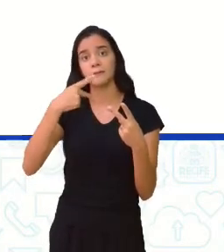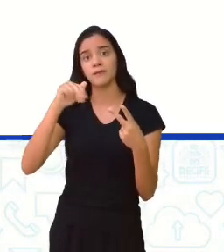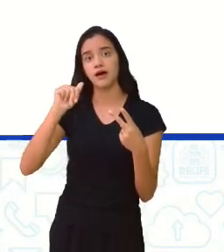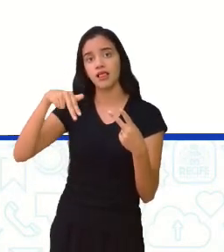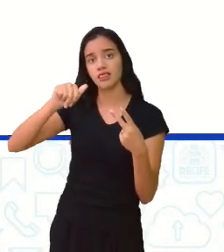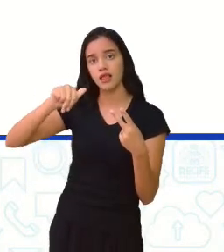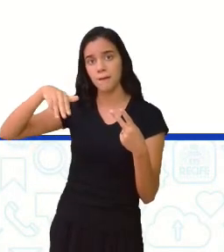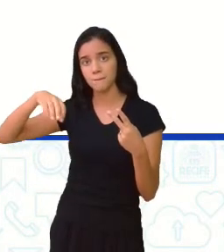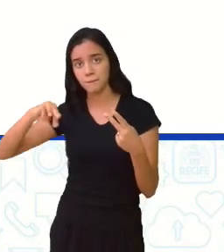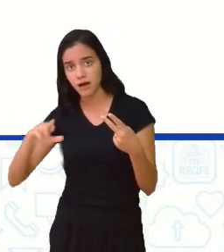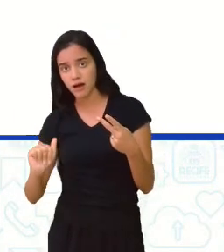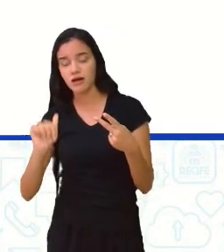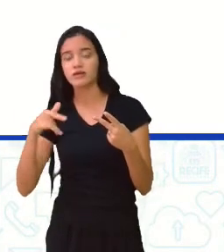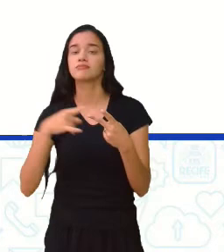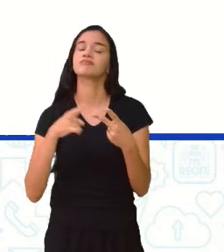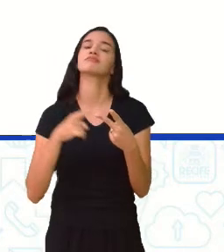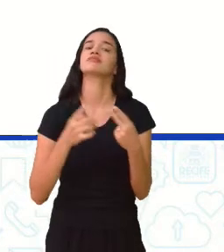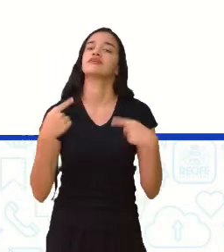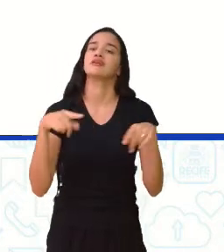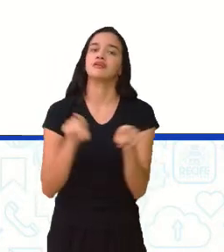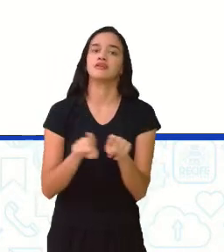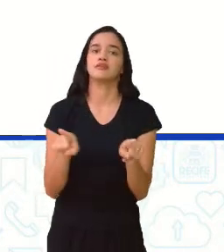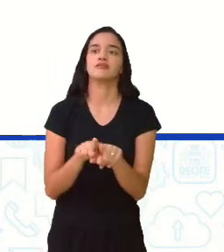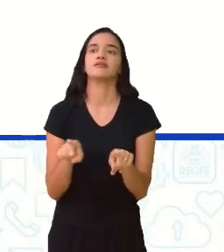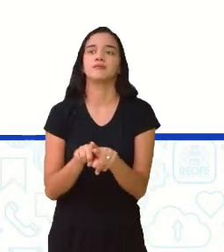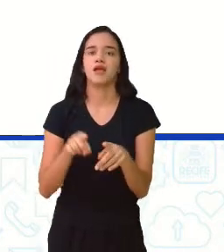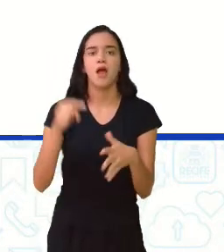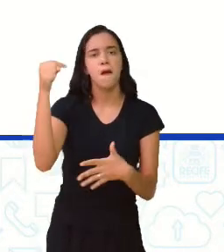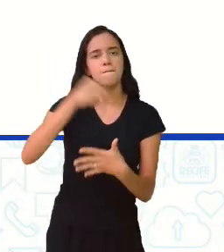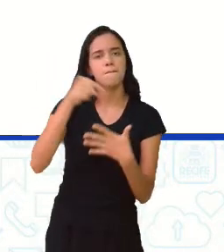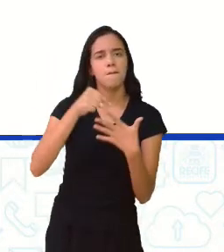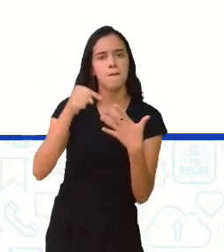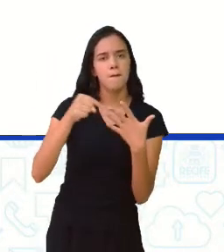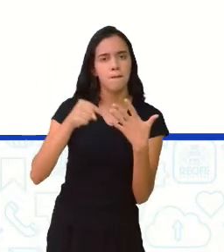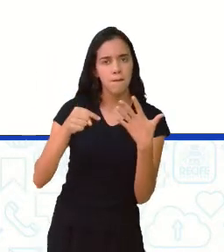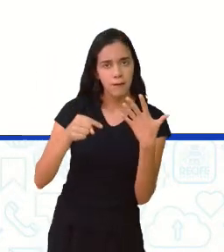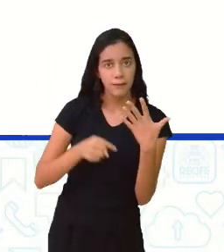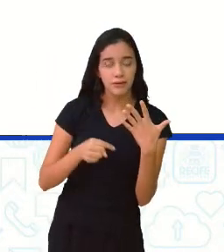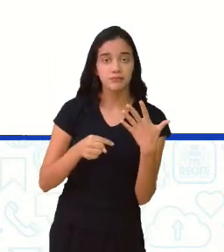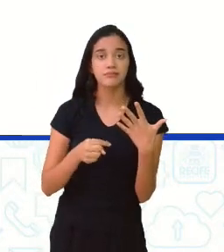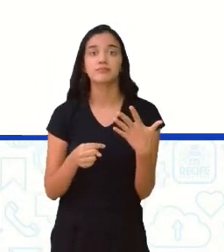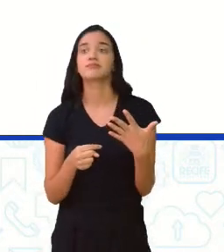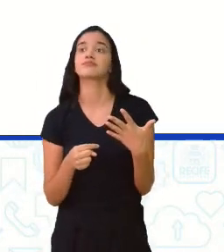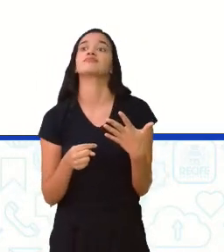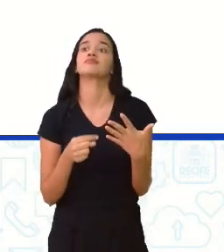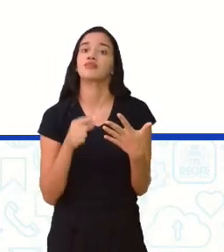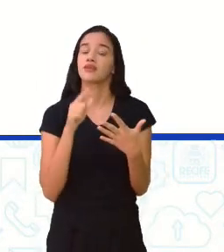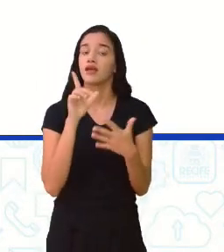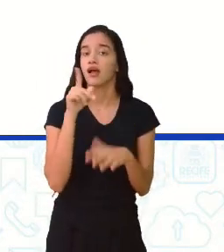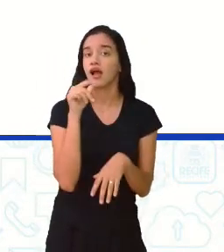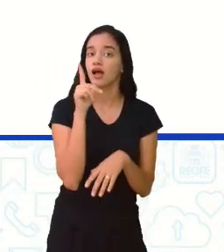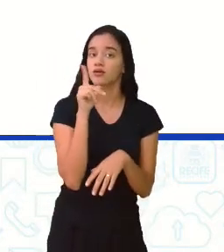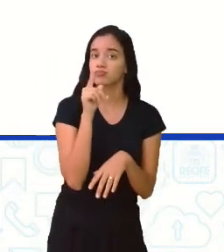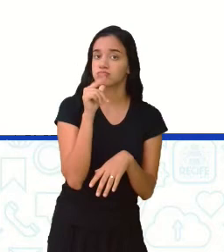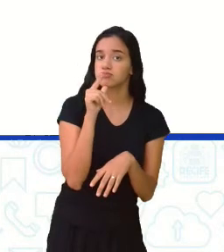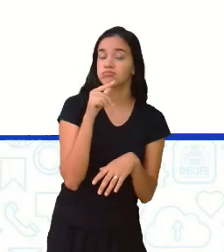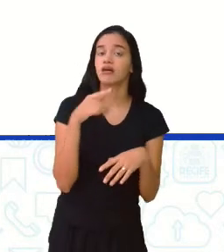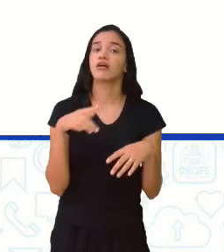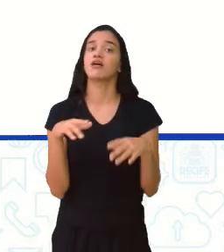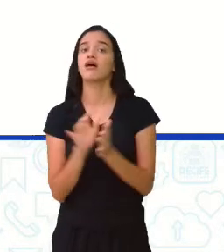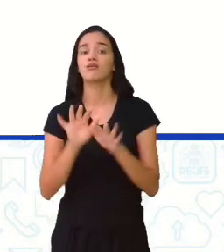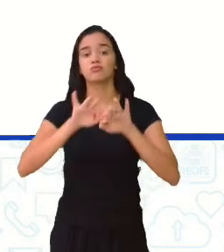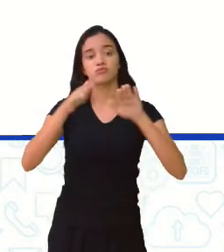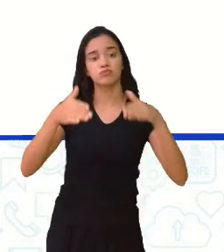Estreito de Hormuz, no Golfo Pérsico, de Gibraltar, no Mediterrâneo, os estreitos turcos, na Turquia, o